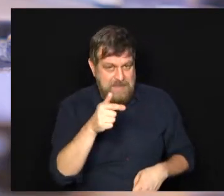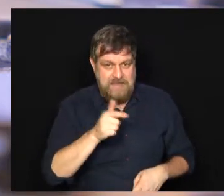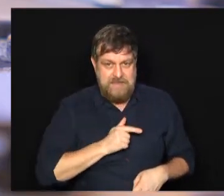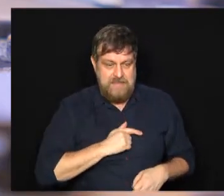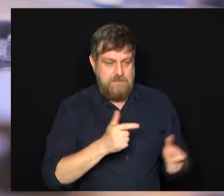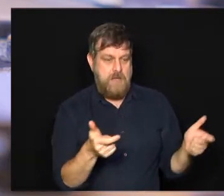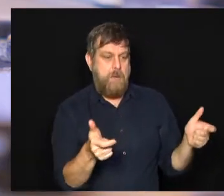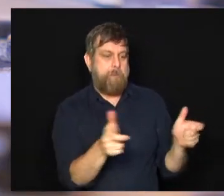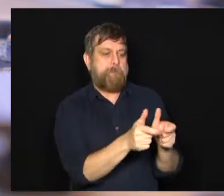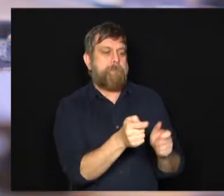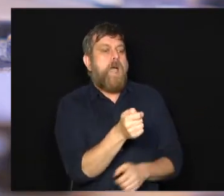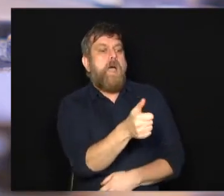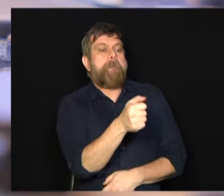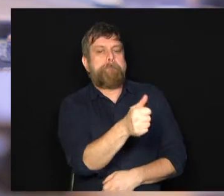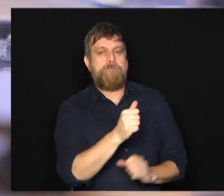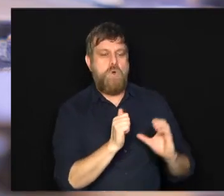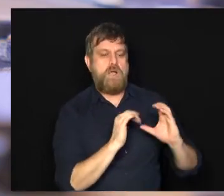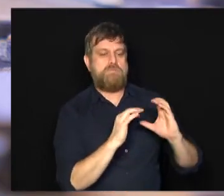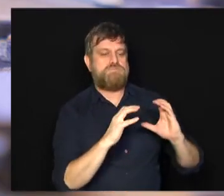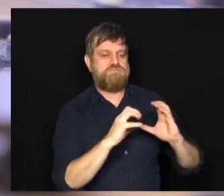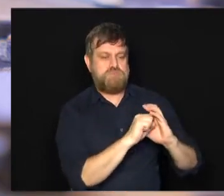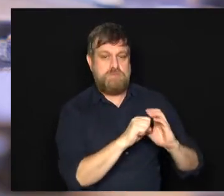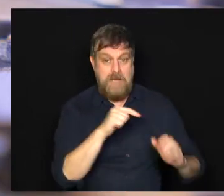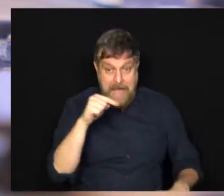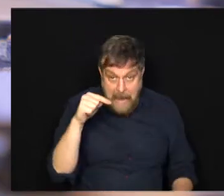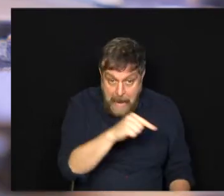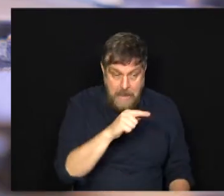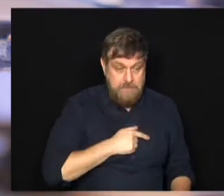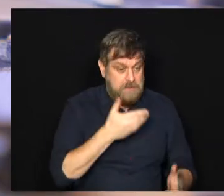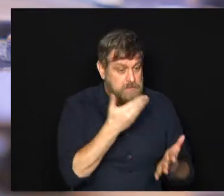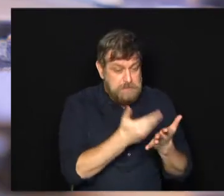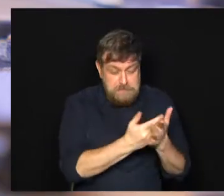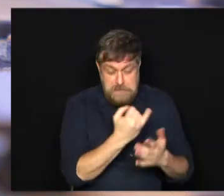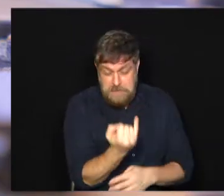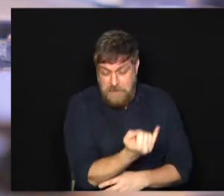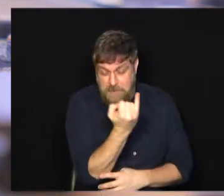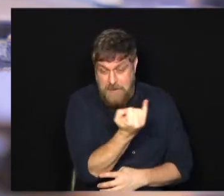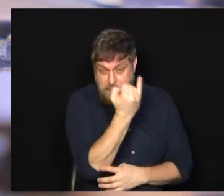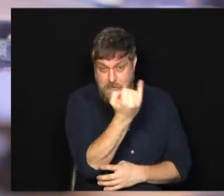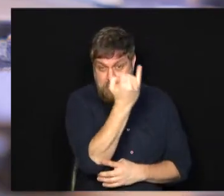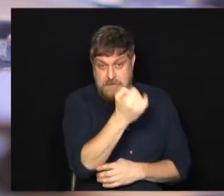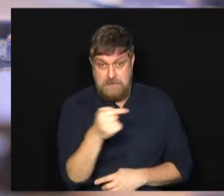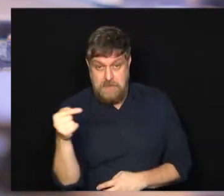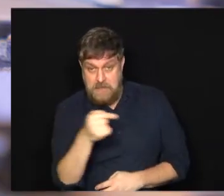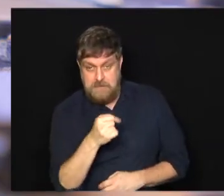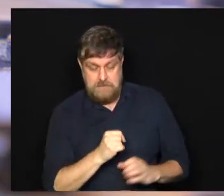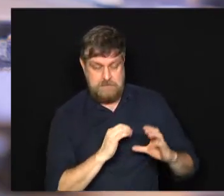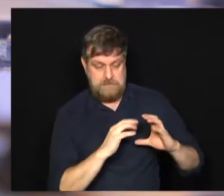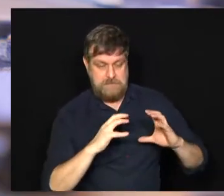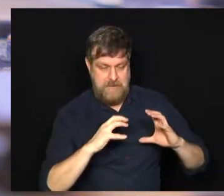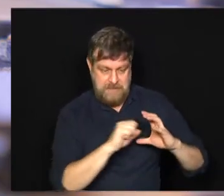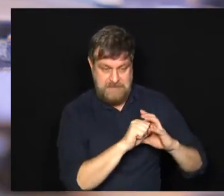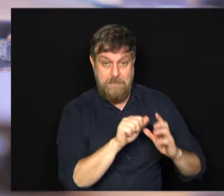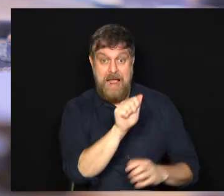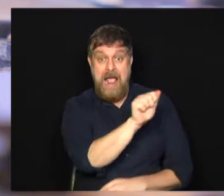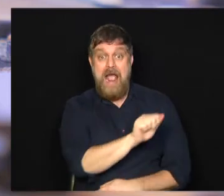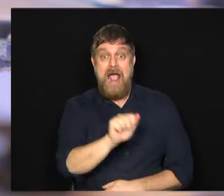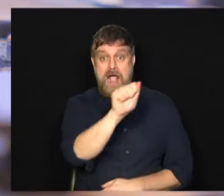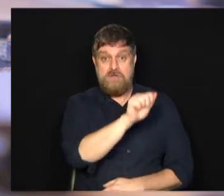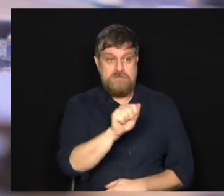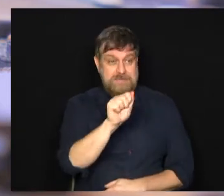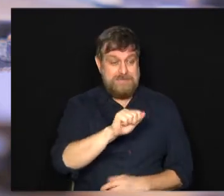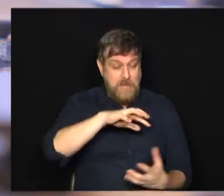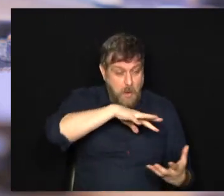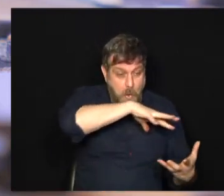menor incidência de demência. Esse estudo foi tão importante que a Alzheimer Association, que é a organização